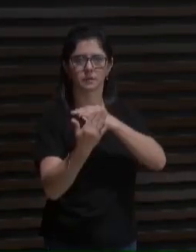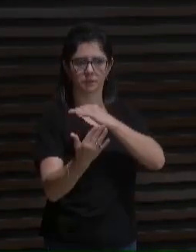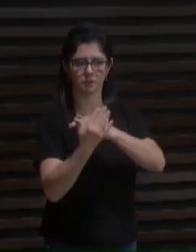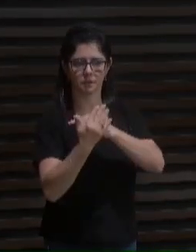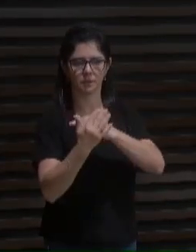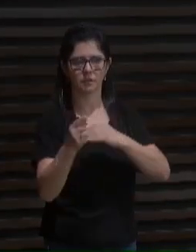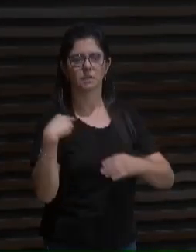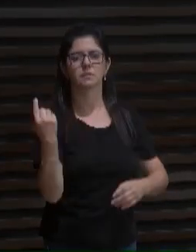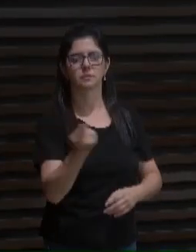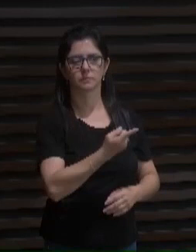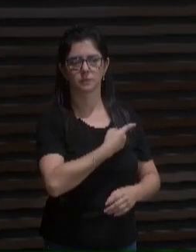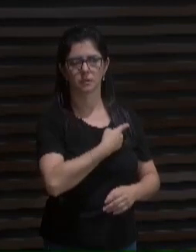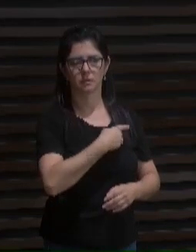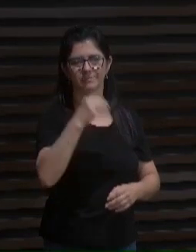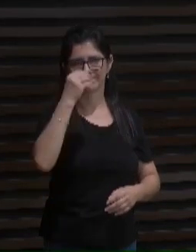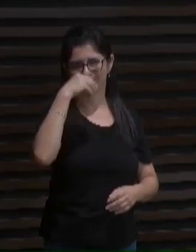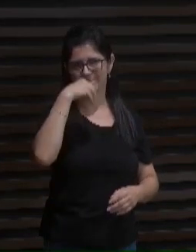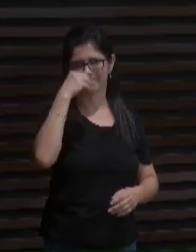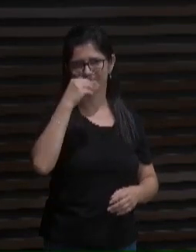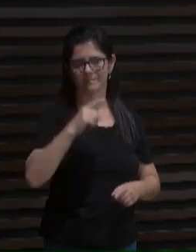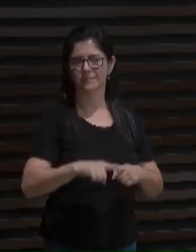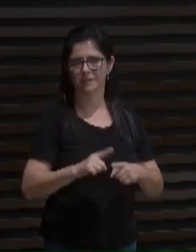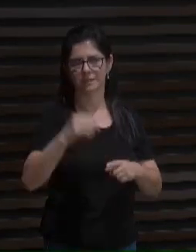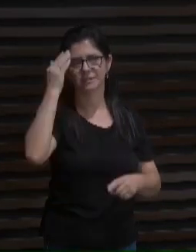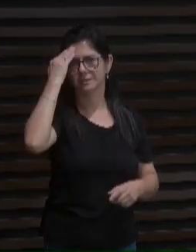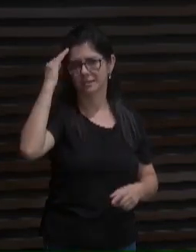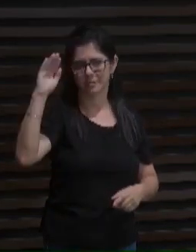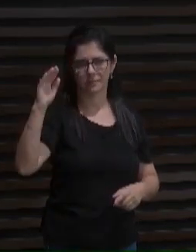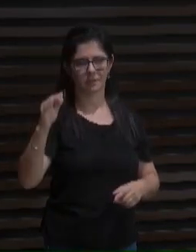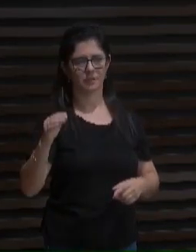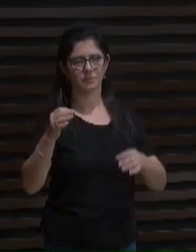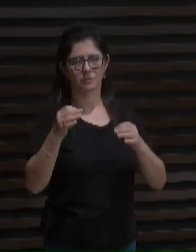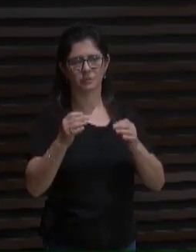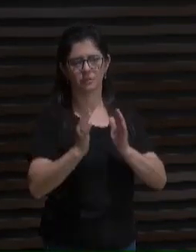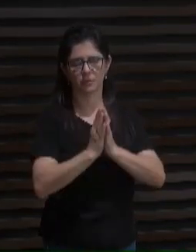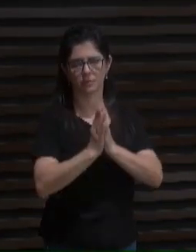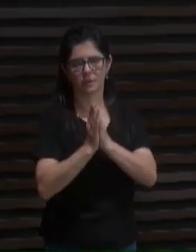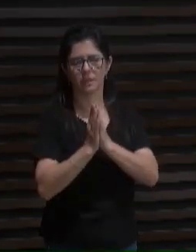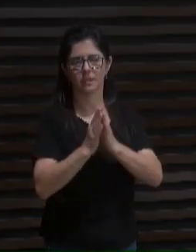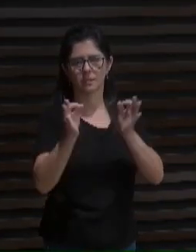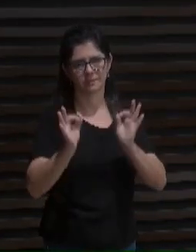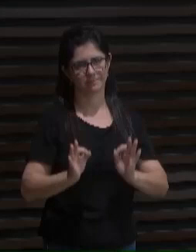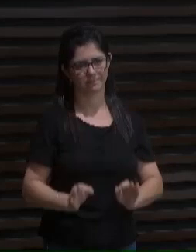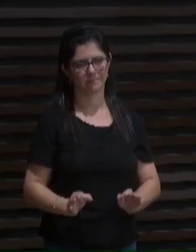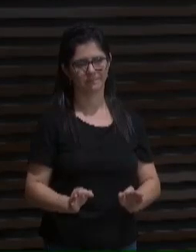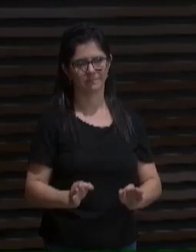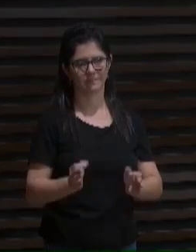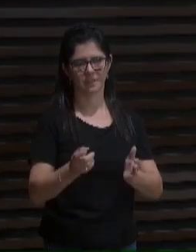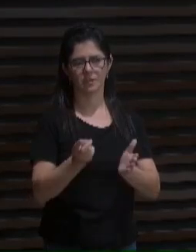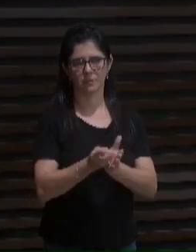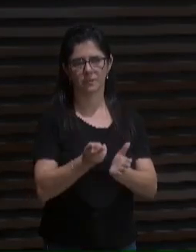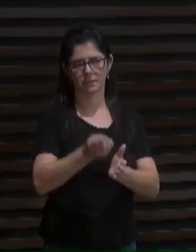em nossas fraquezas, porque não sabemos orar como convém, mas o mesmo